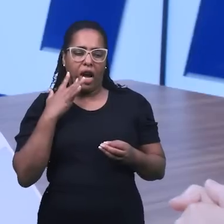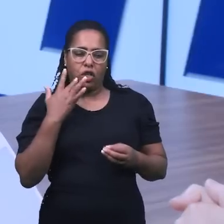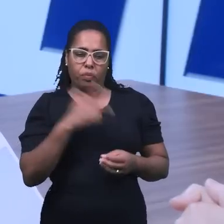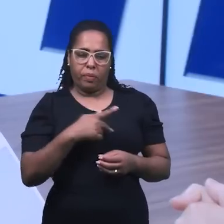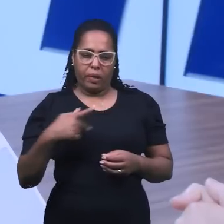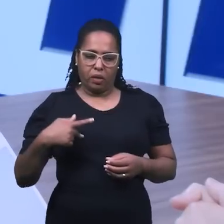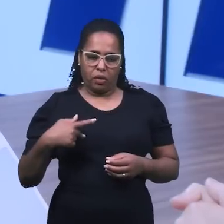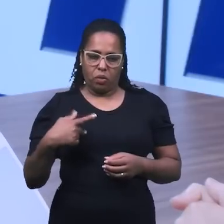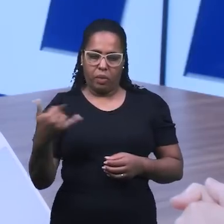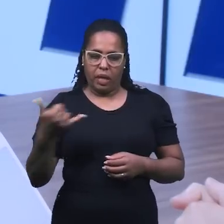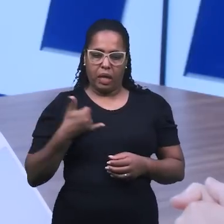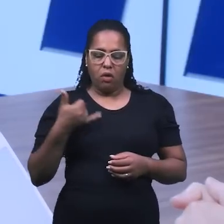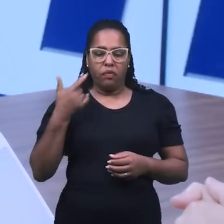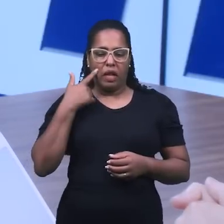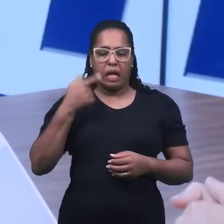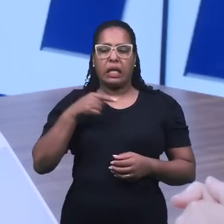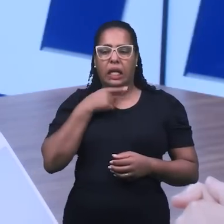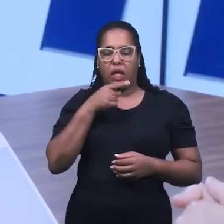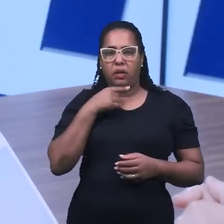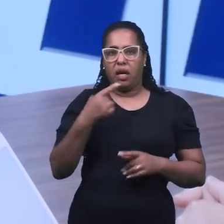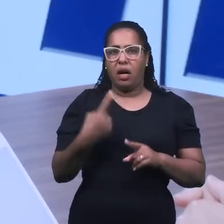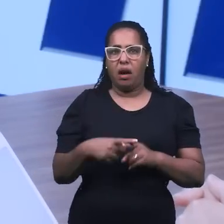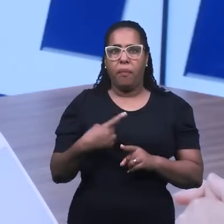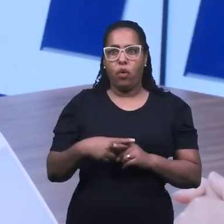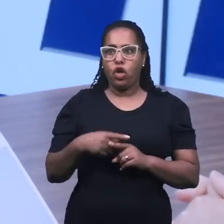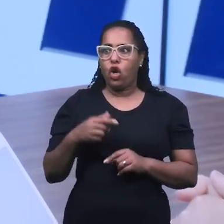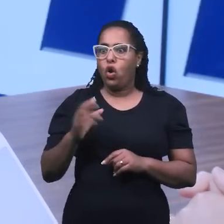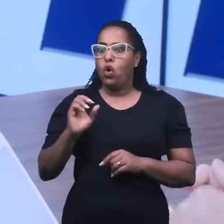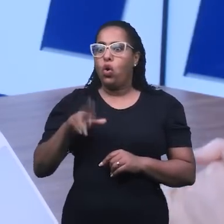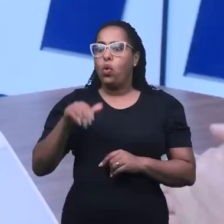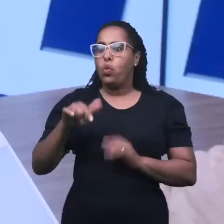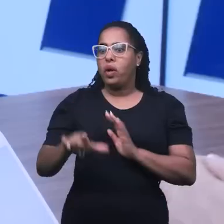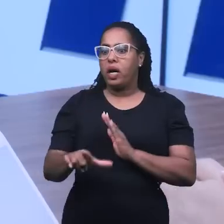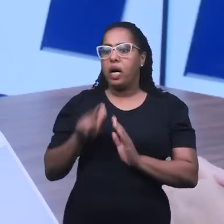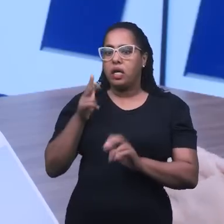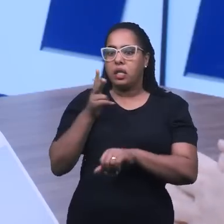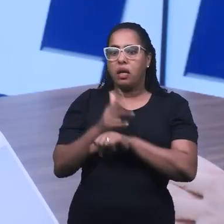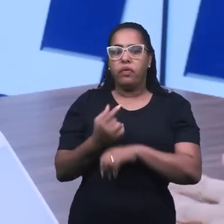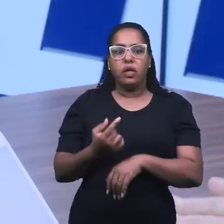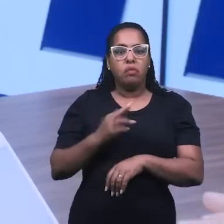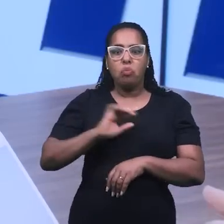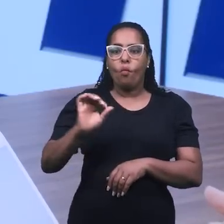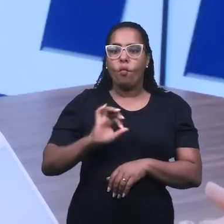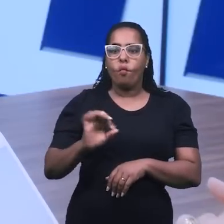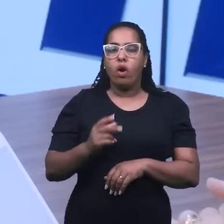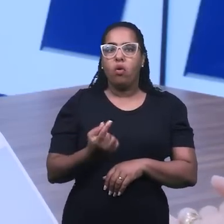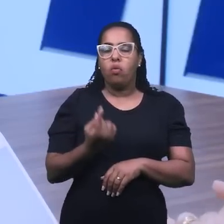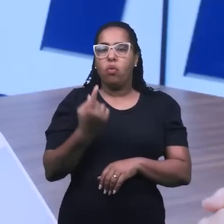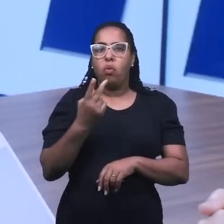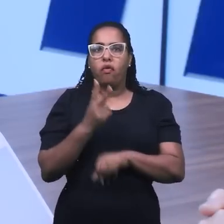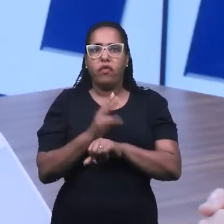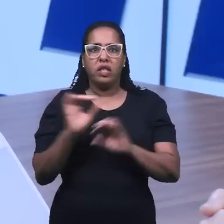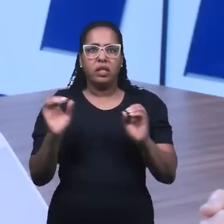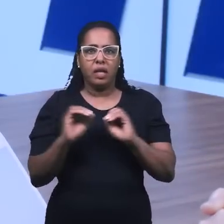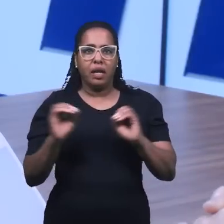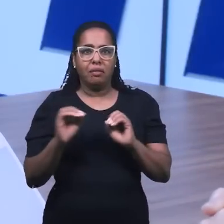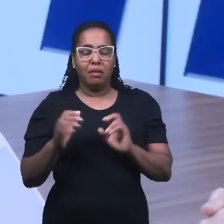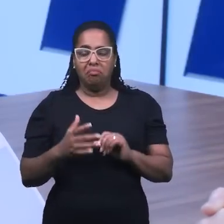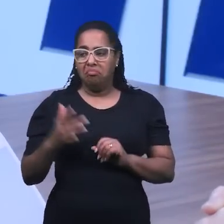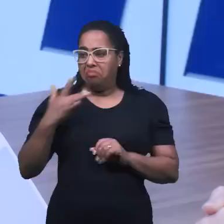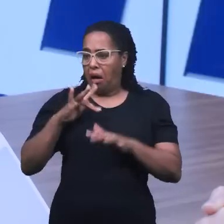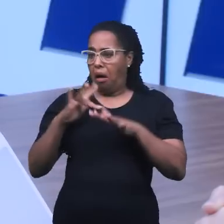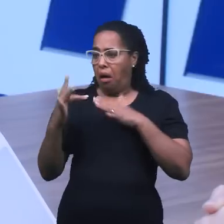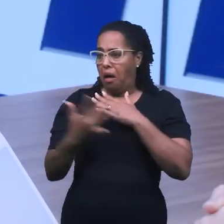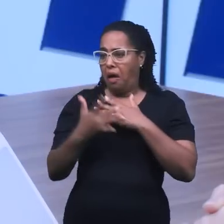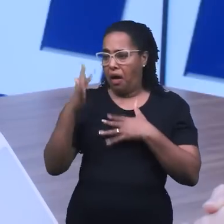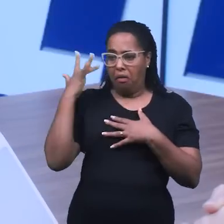acho que eu vou falar que eu não tenho condição, né, meu filho? Porque eu nunca gravei nenhum vídeo. Eu sou meio avessa à rede